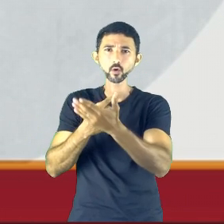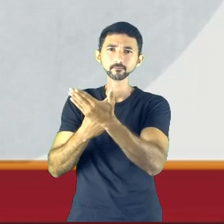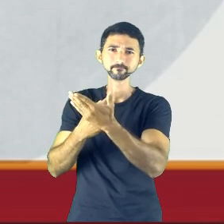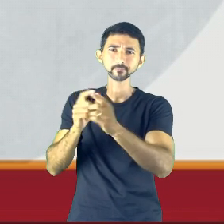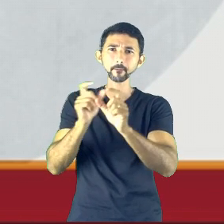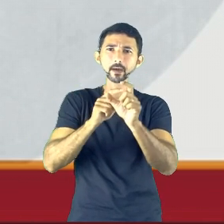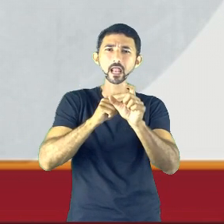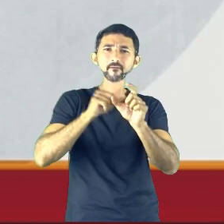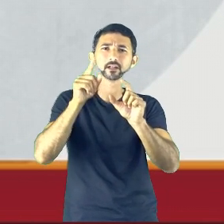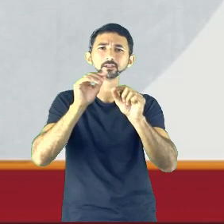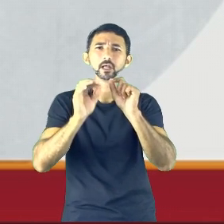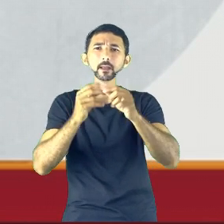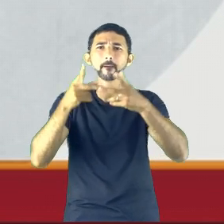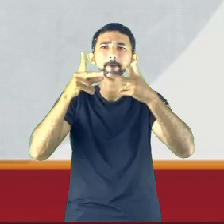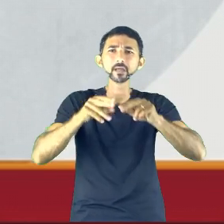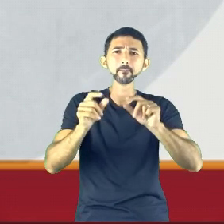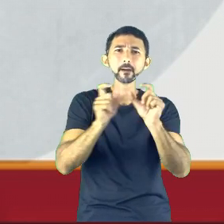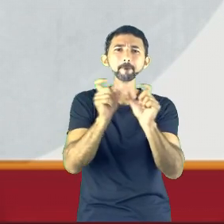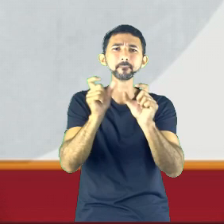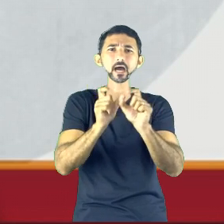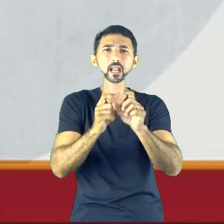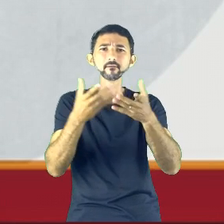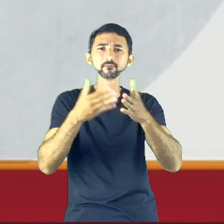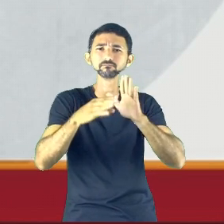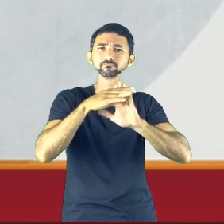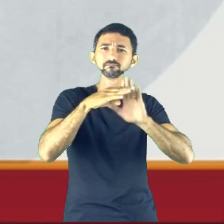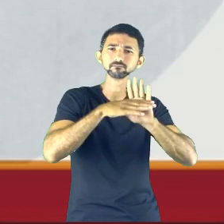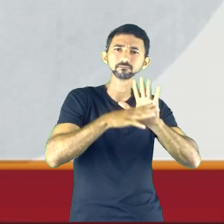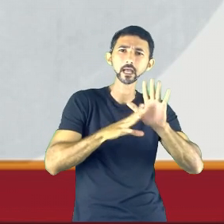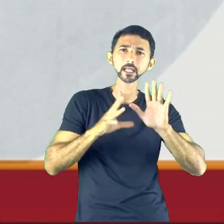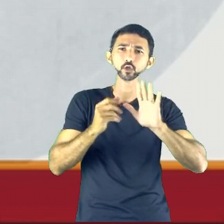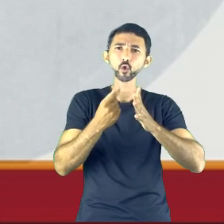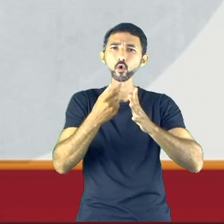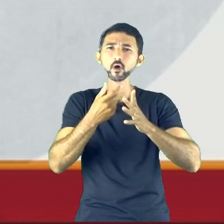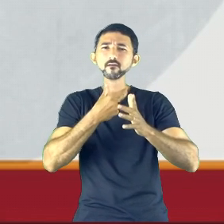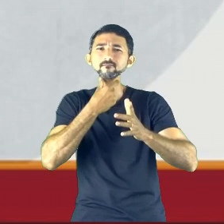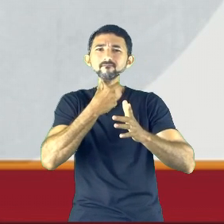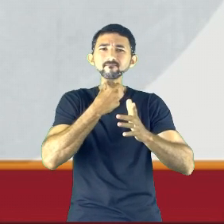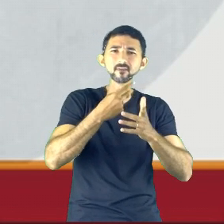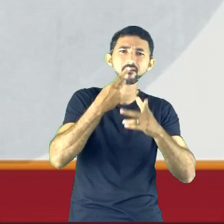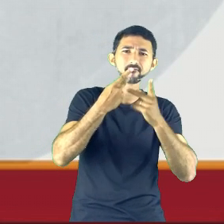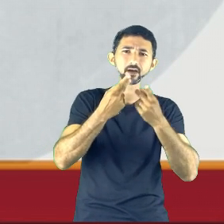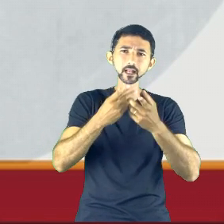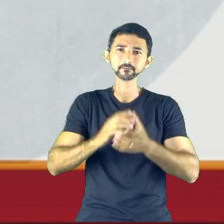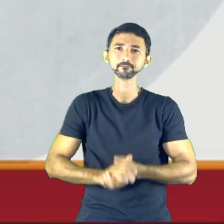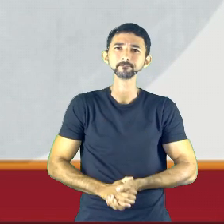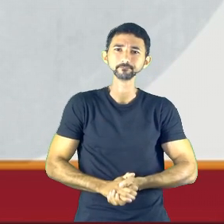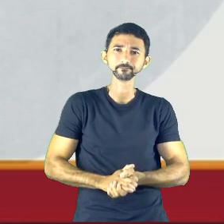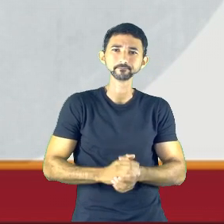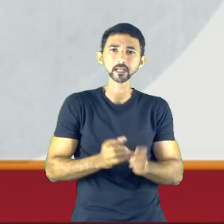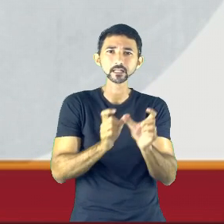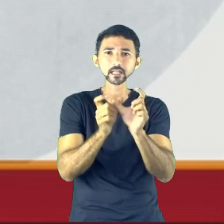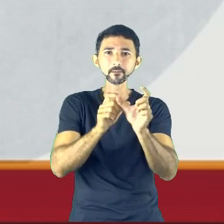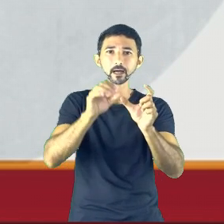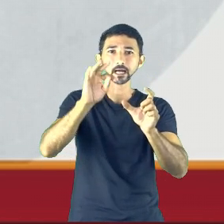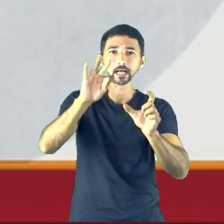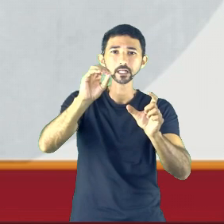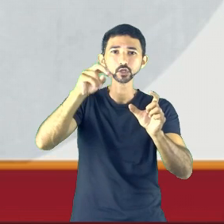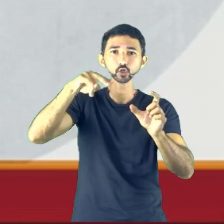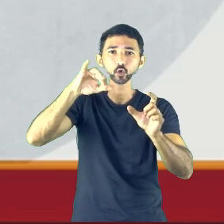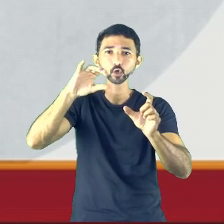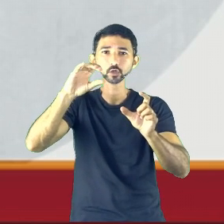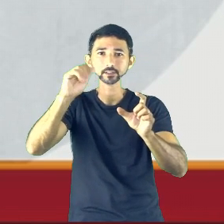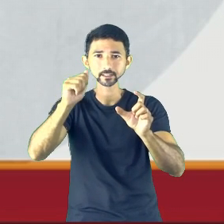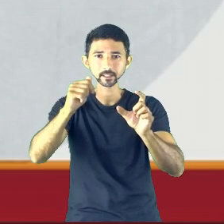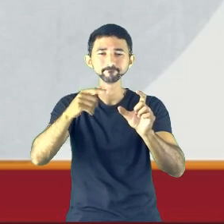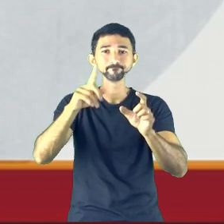acentos circunflexos são as mesmas, sendo, portanto, definidas pela tonicidade, ou seja, pela sílaba